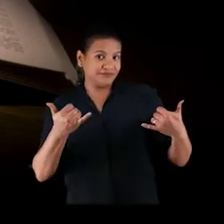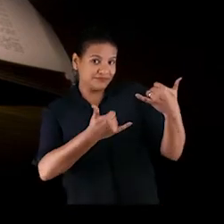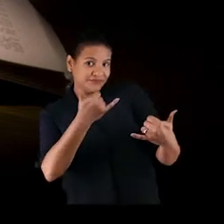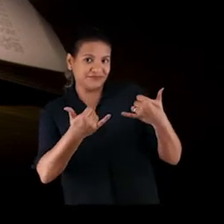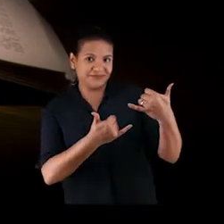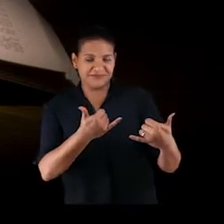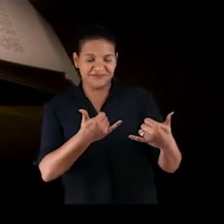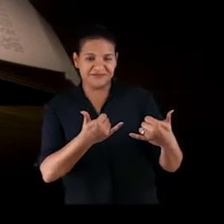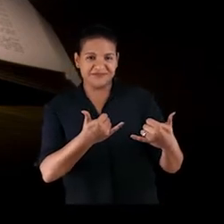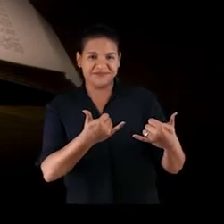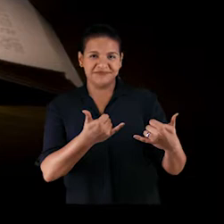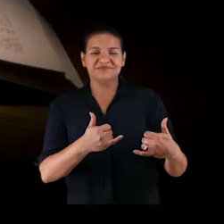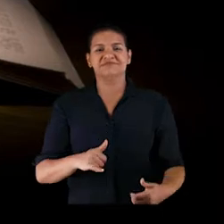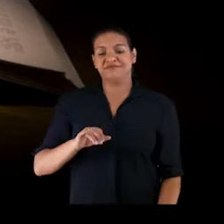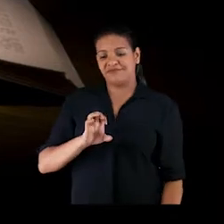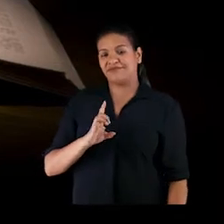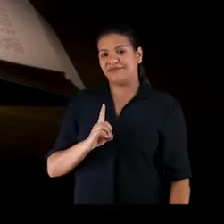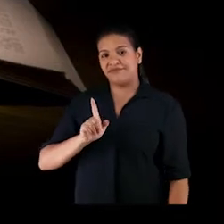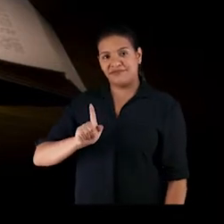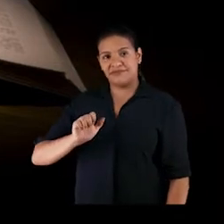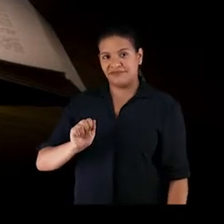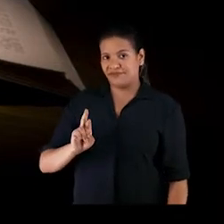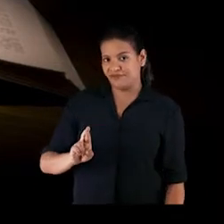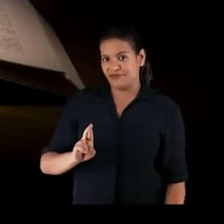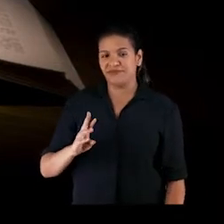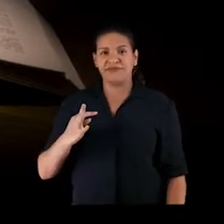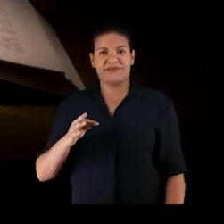Jogo Edgar Telles Ribeiro